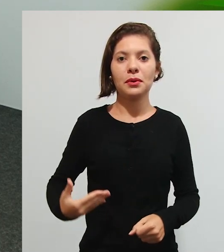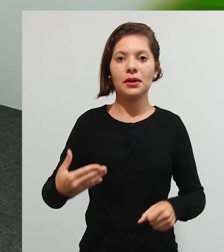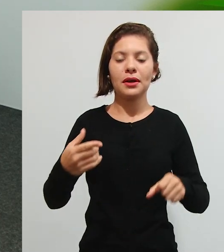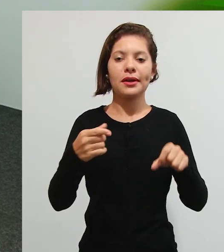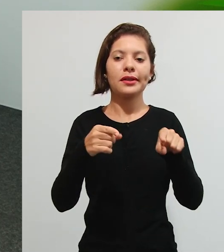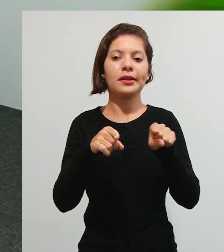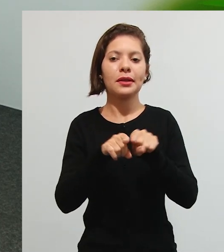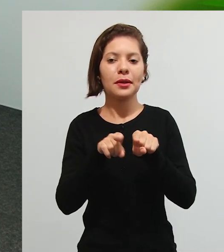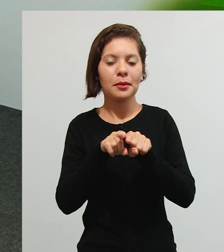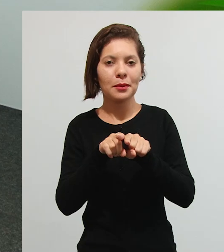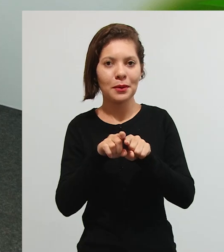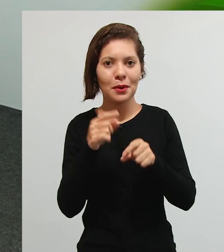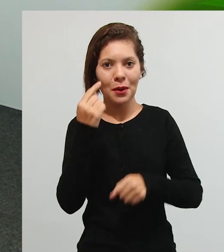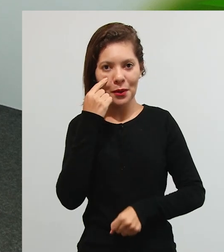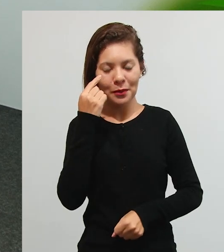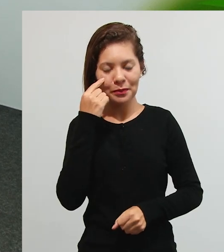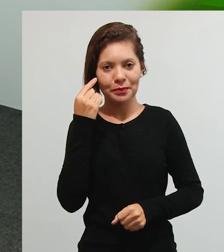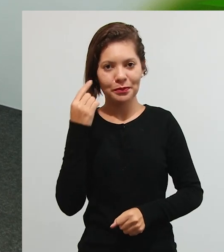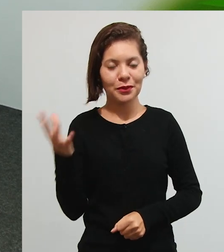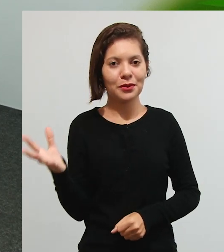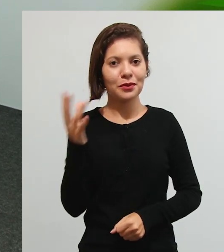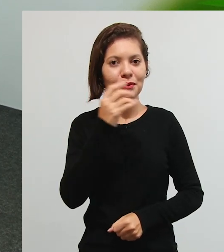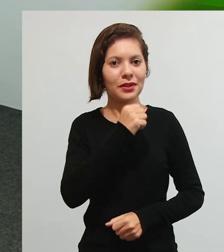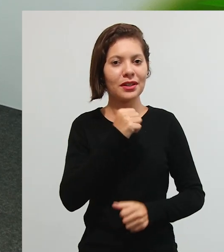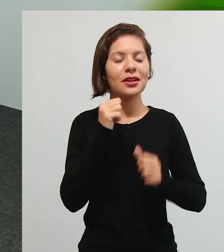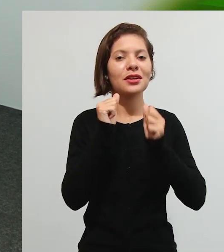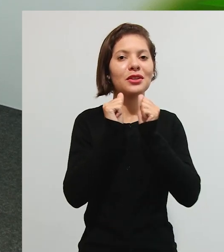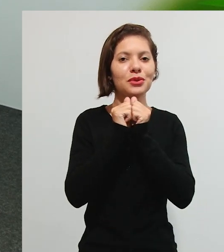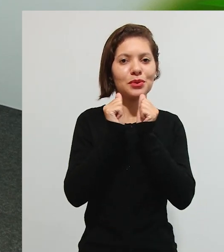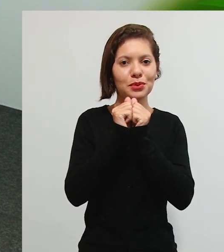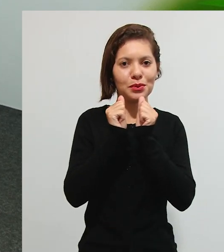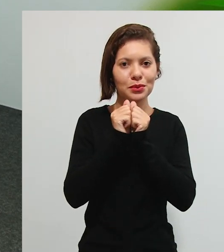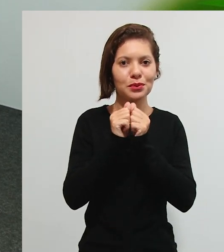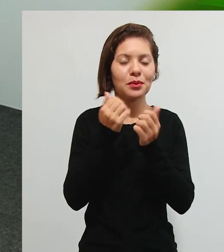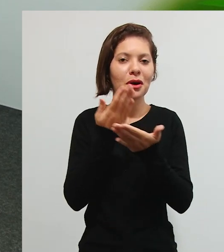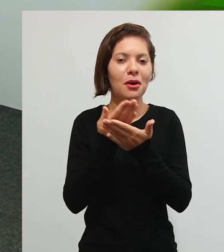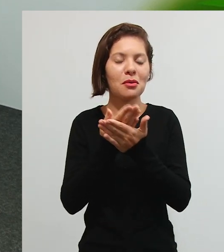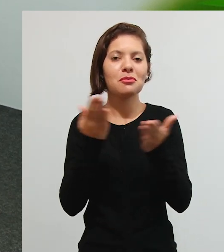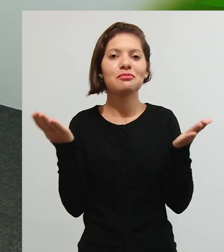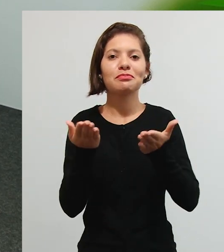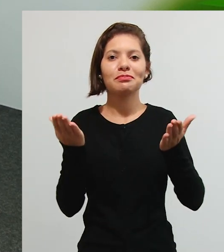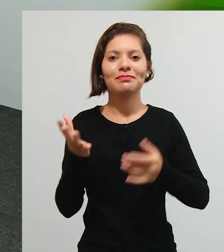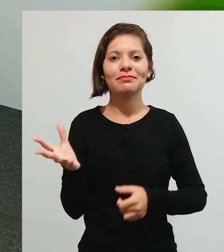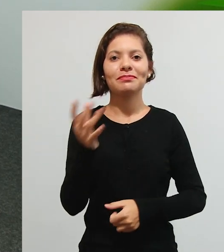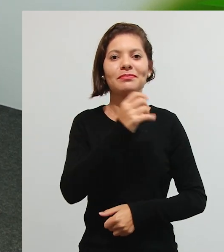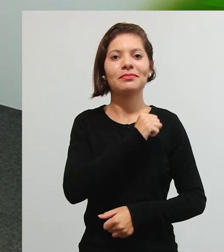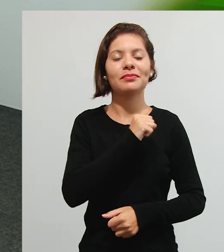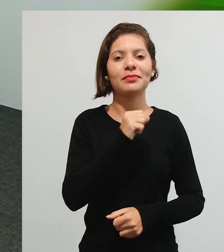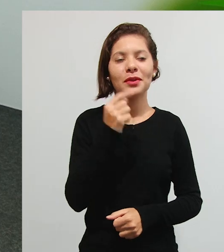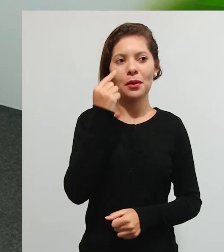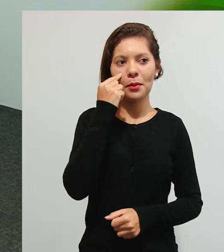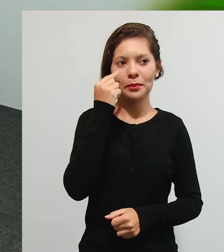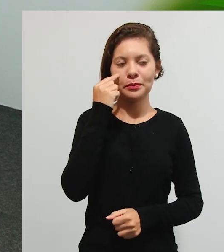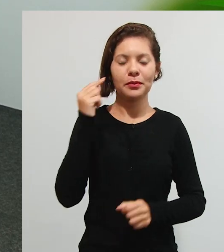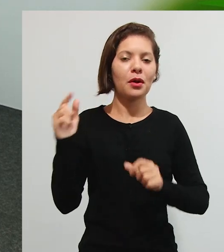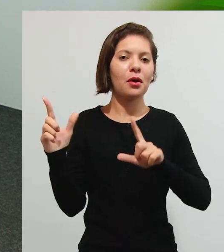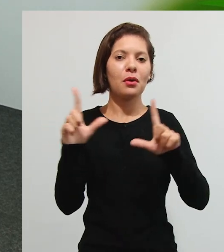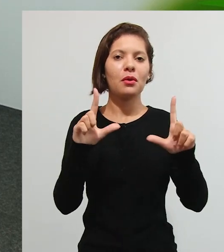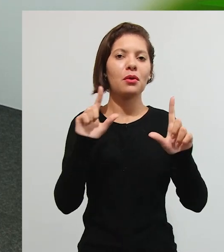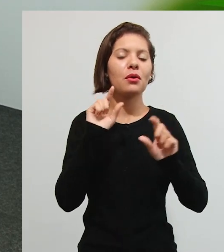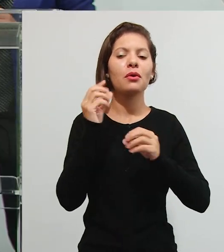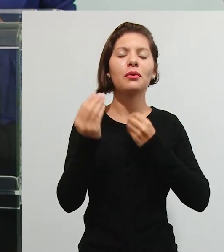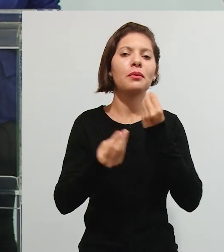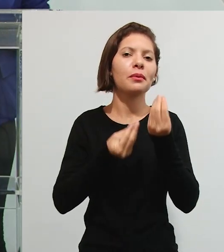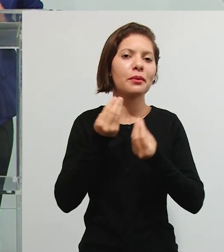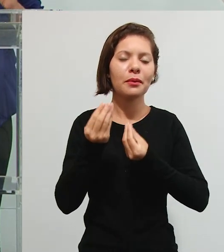Então, vou chamar você para me acompanhar para a agenda da aula de hoje. Então, vem aqui comigo e vamos conferir qual vai ser